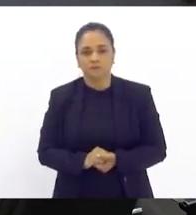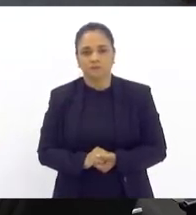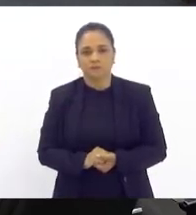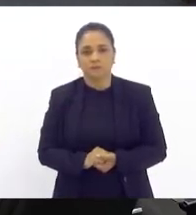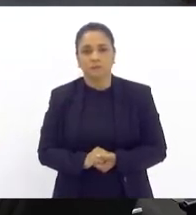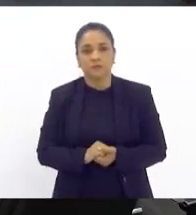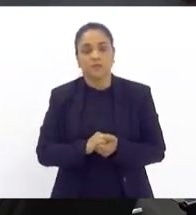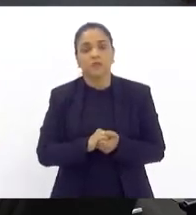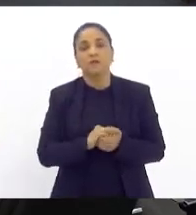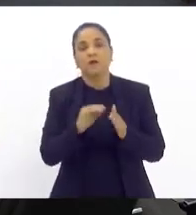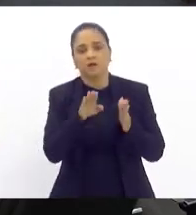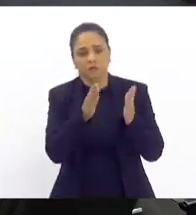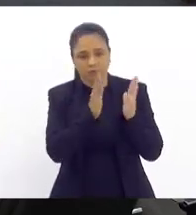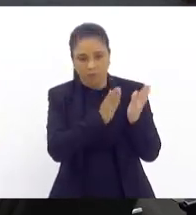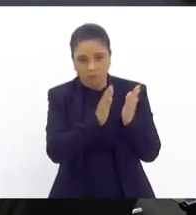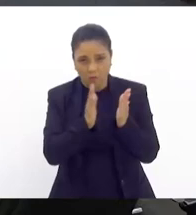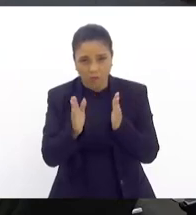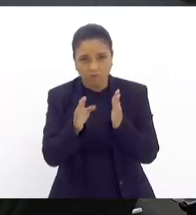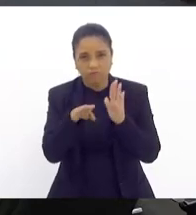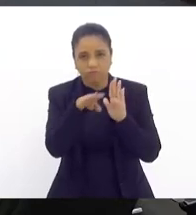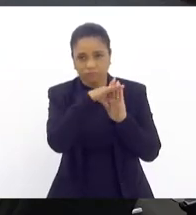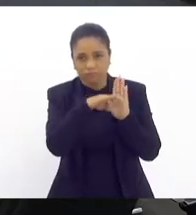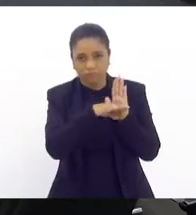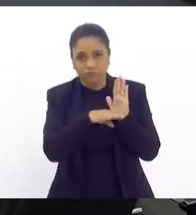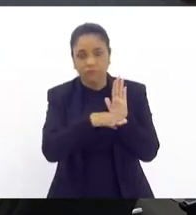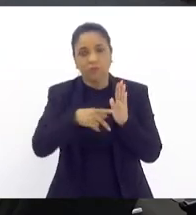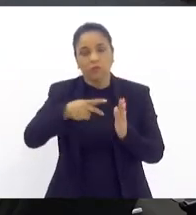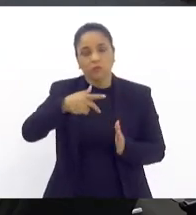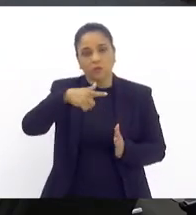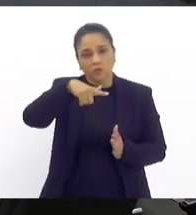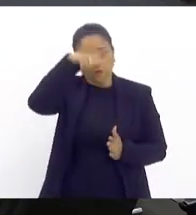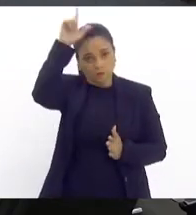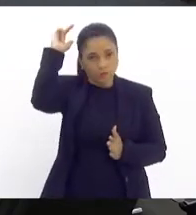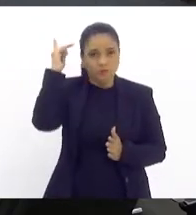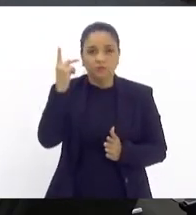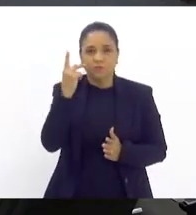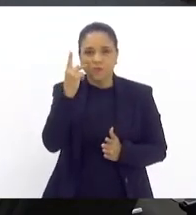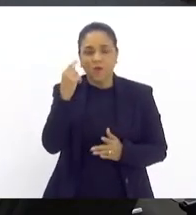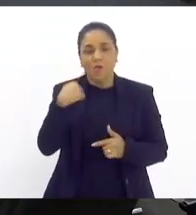na ordem para discussão Nobre Deputado Luiz Paulo